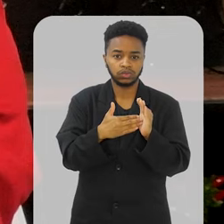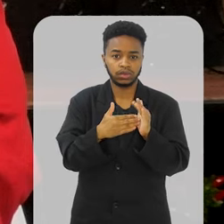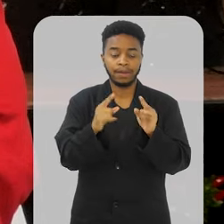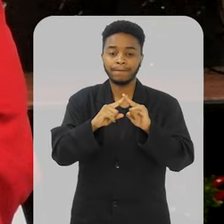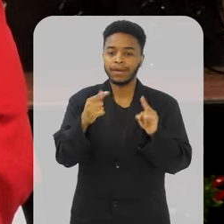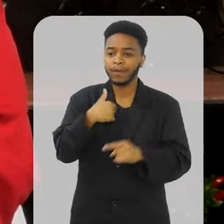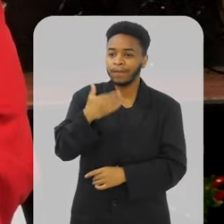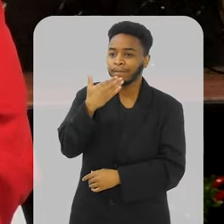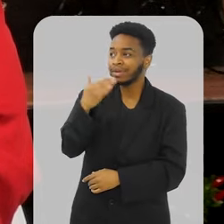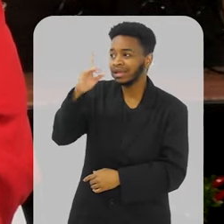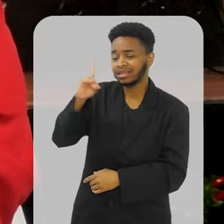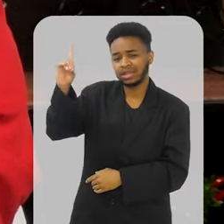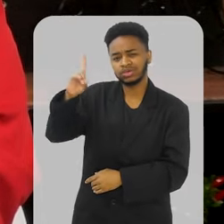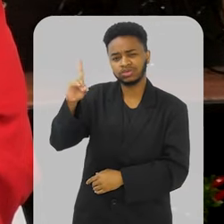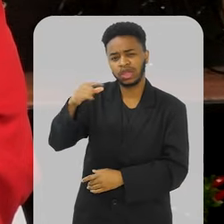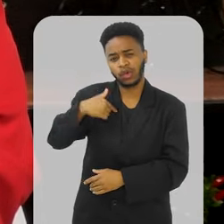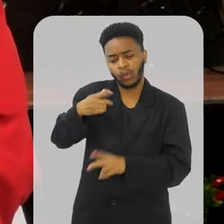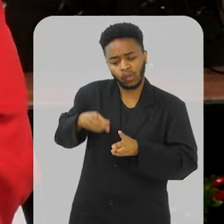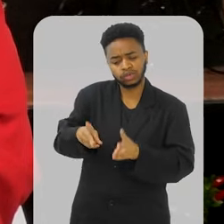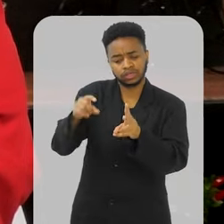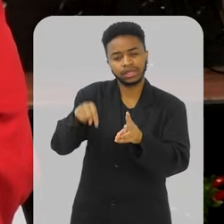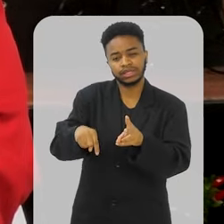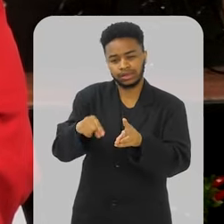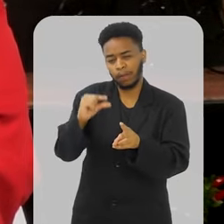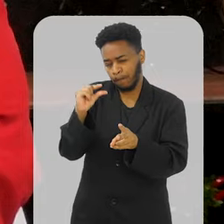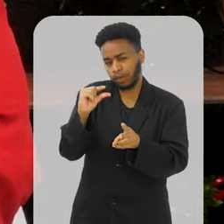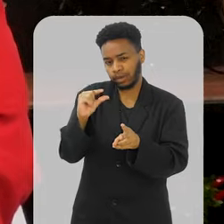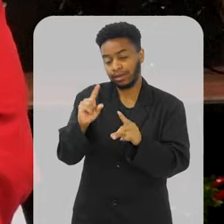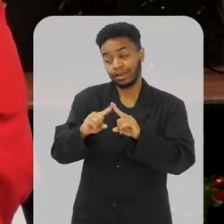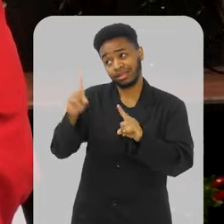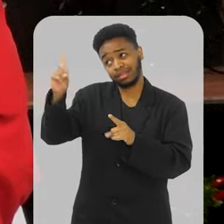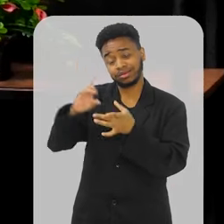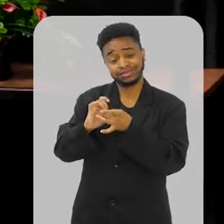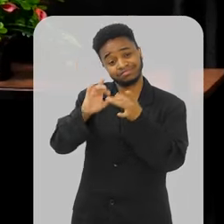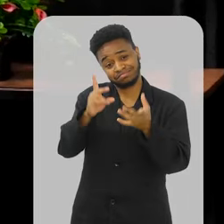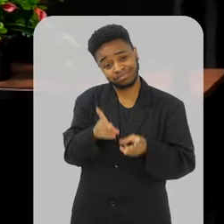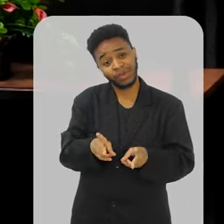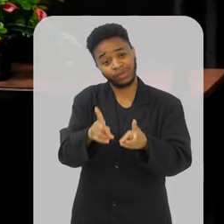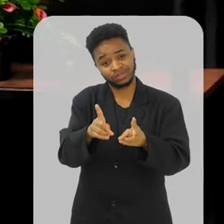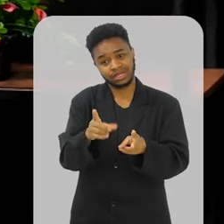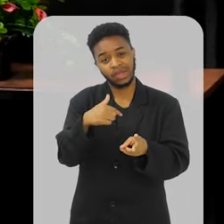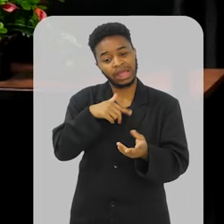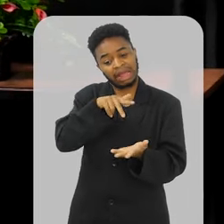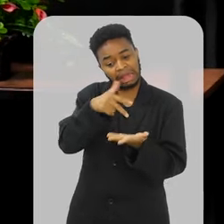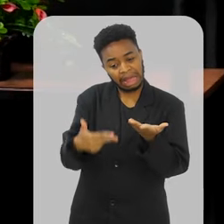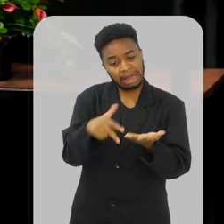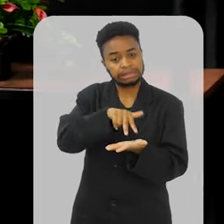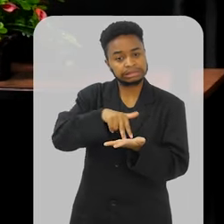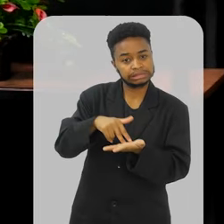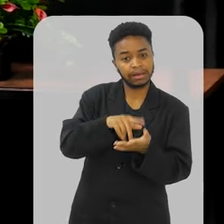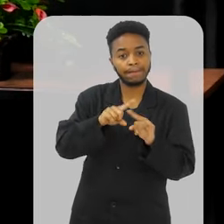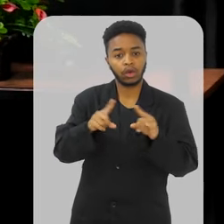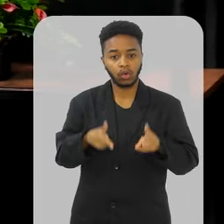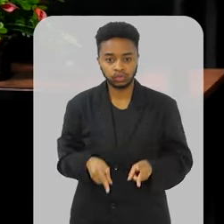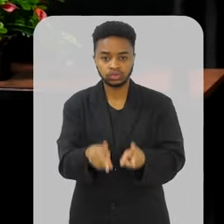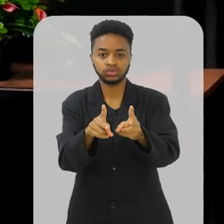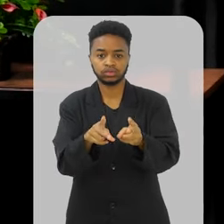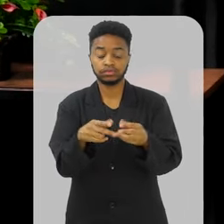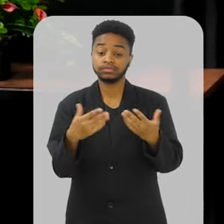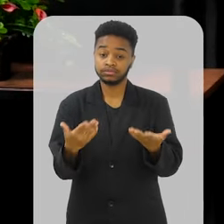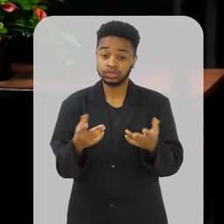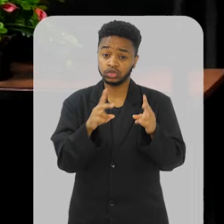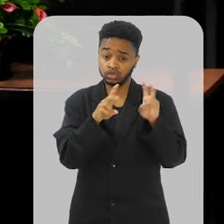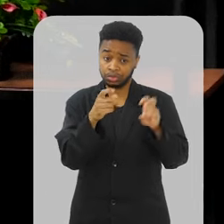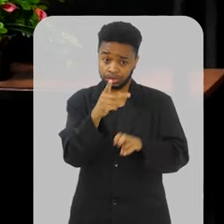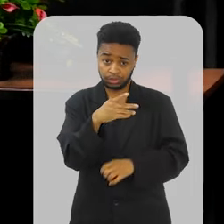tudo mas peço a ele que me deixe aqui mais um pouquinho com certeza e ele tem deixado cai balança e fica e